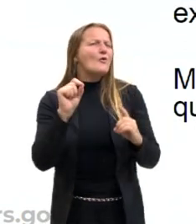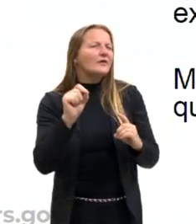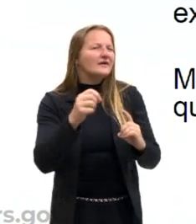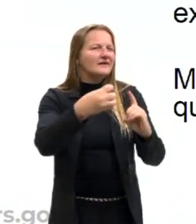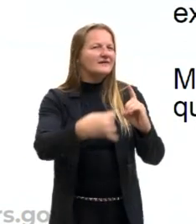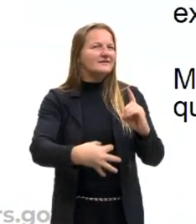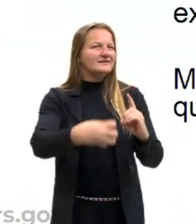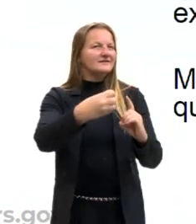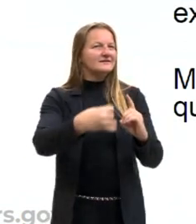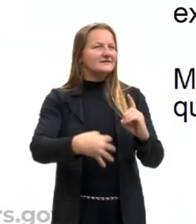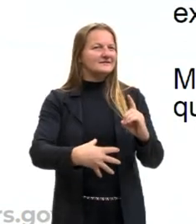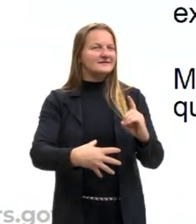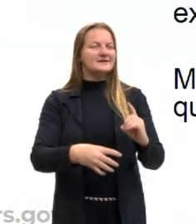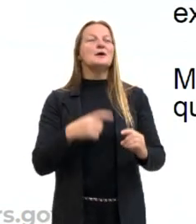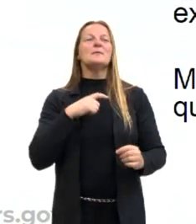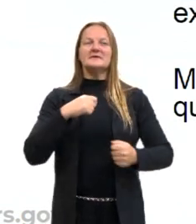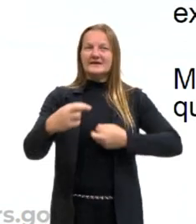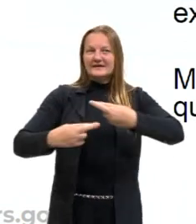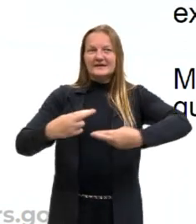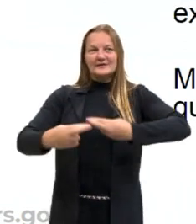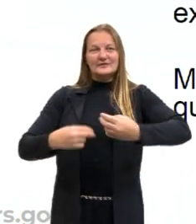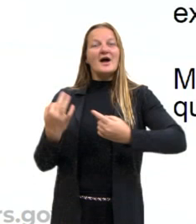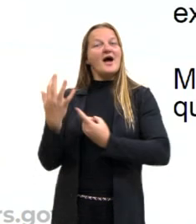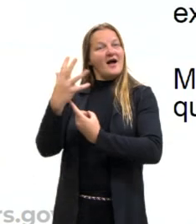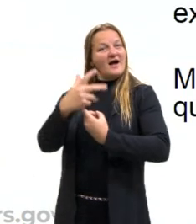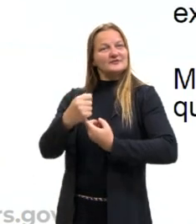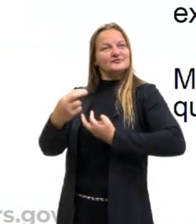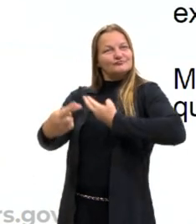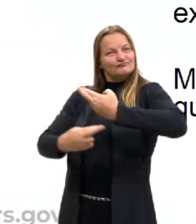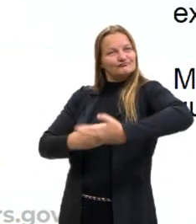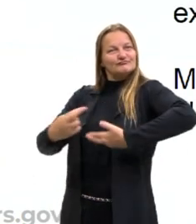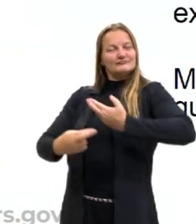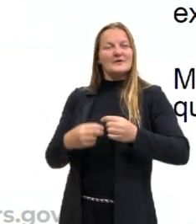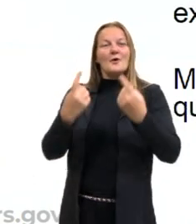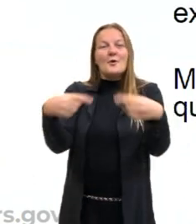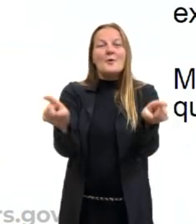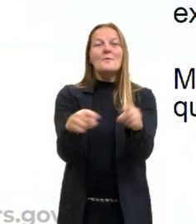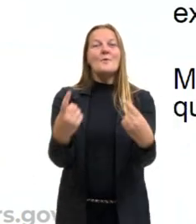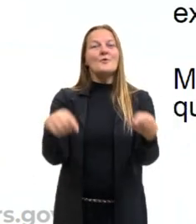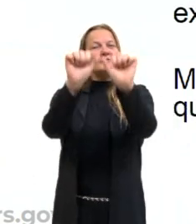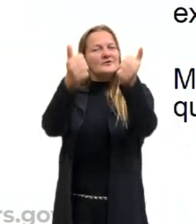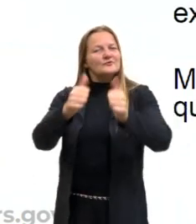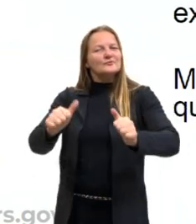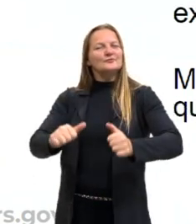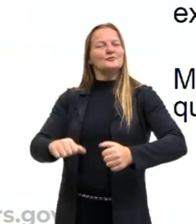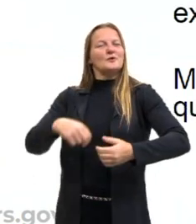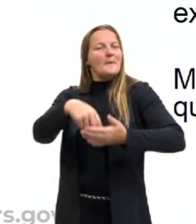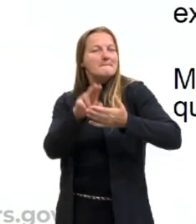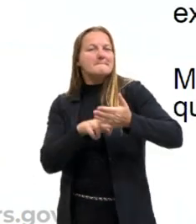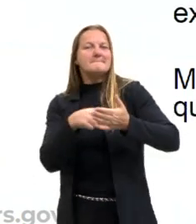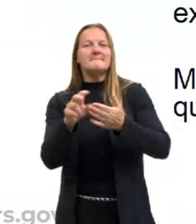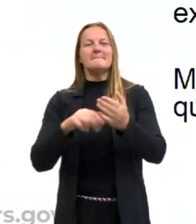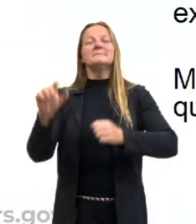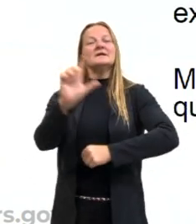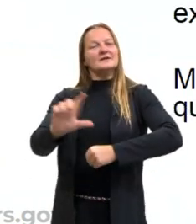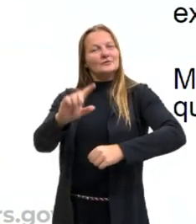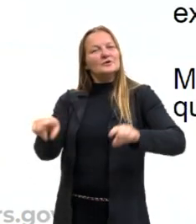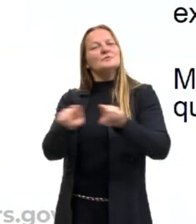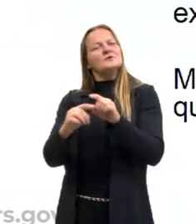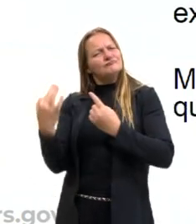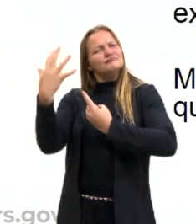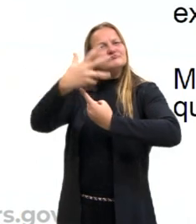é literatura a gente deve relacionar ela com Arte porque assim como a música pintura escultura a literatura também é